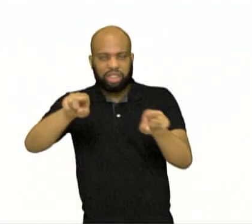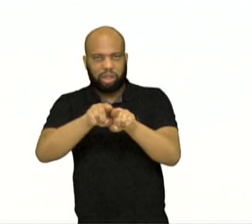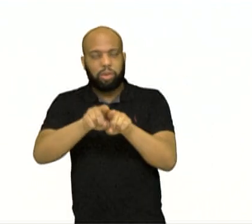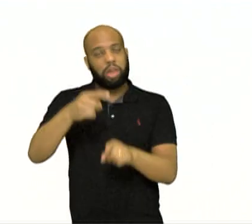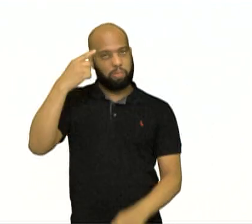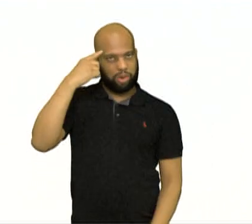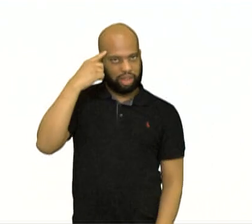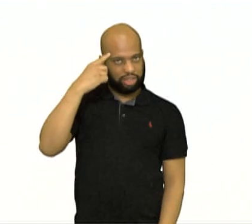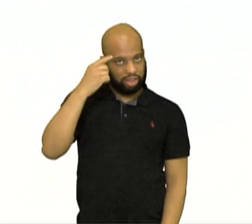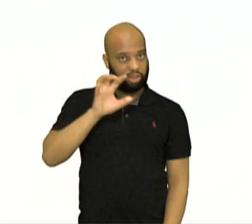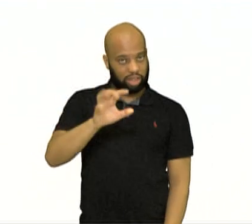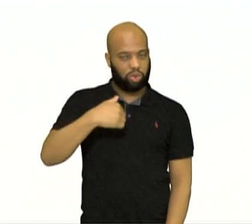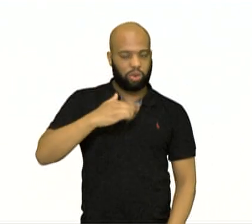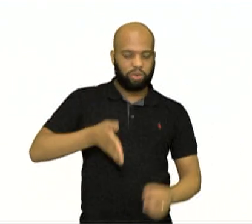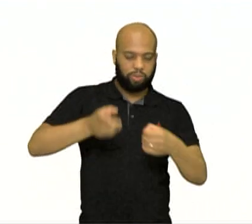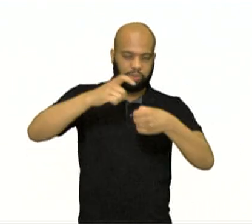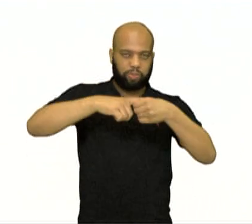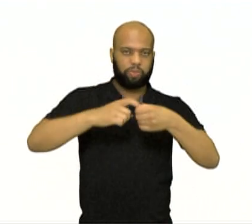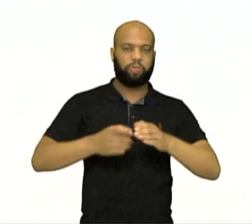nisso e eu já volto.